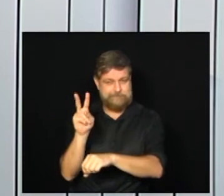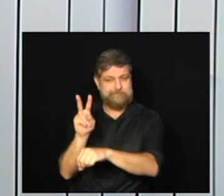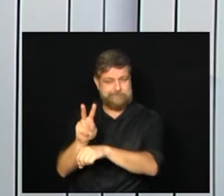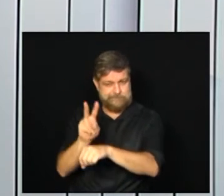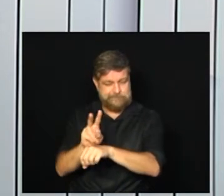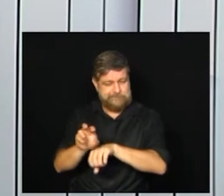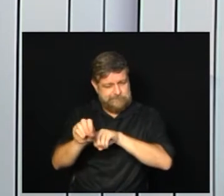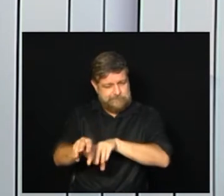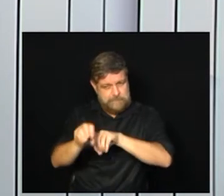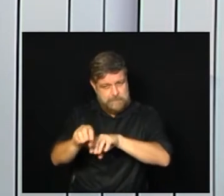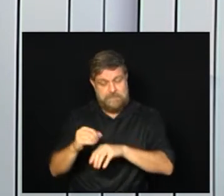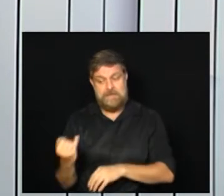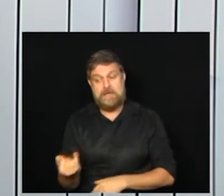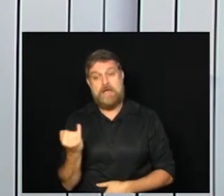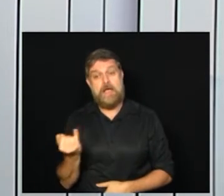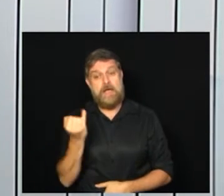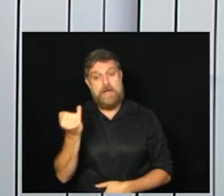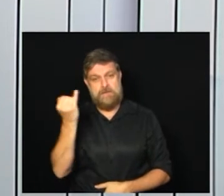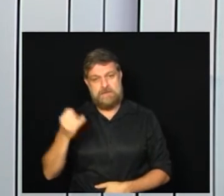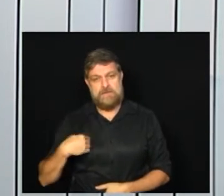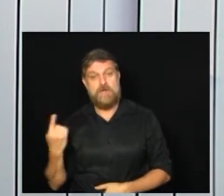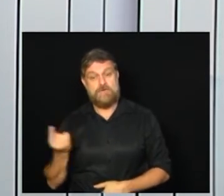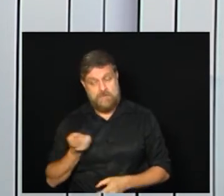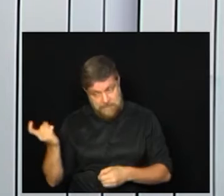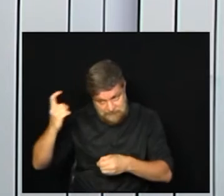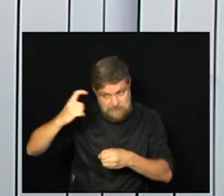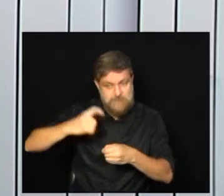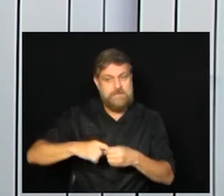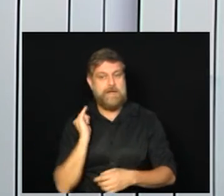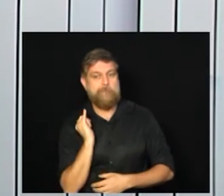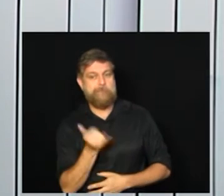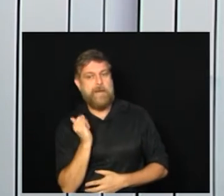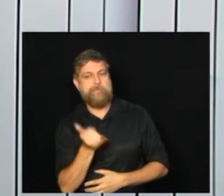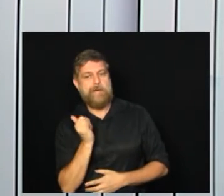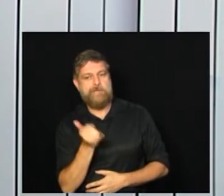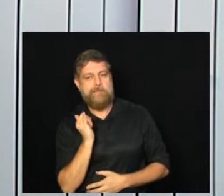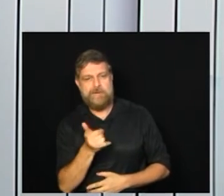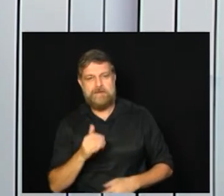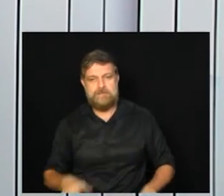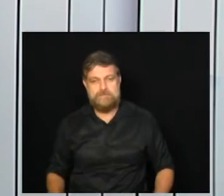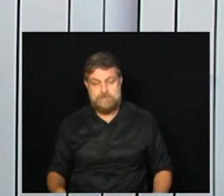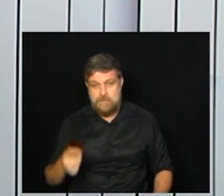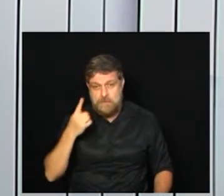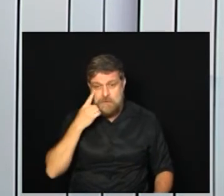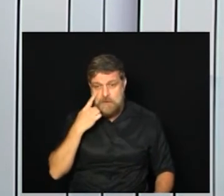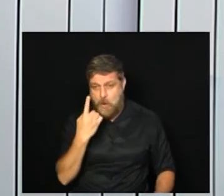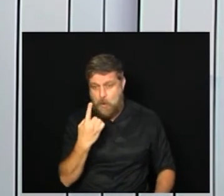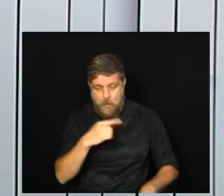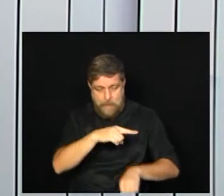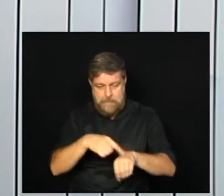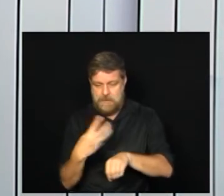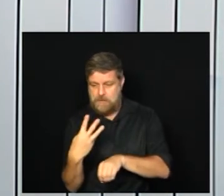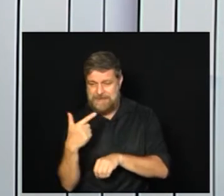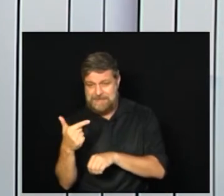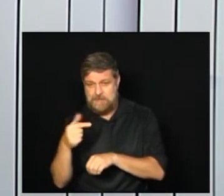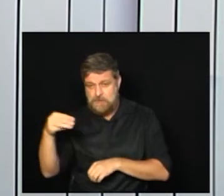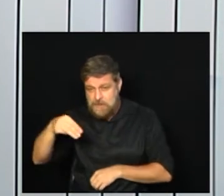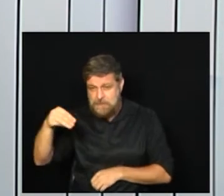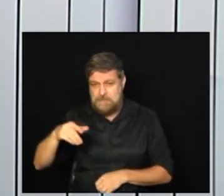pequenos gestos, você pode até salvar vidas, né? Sem sombra de dúvidas. Thiago Cesp, educador